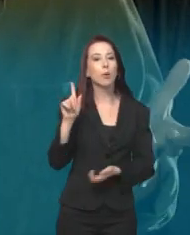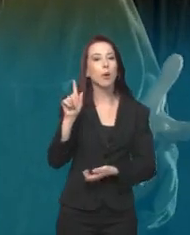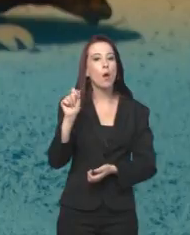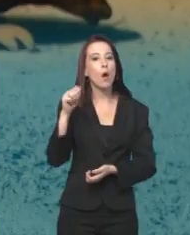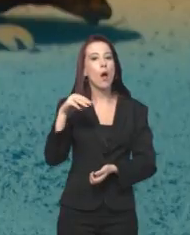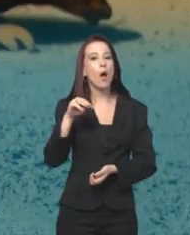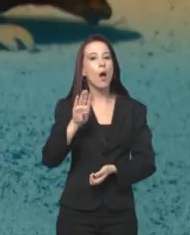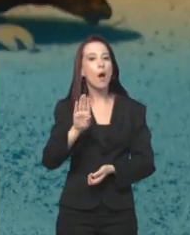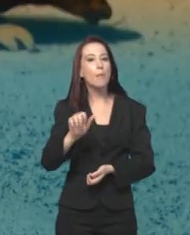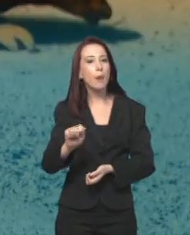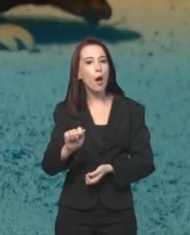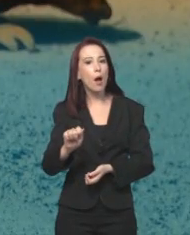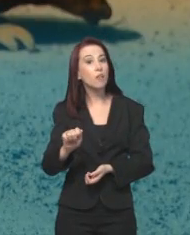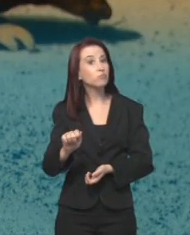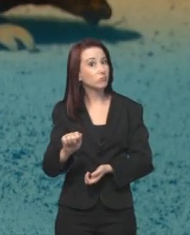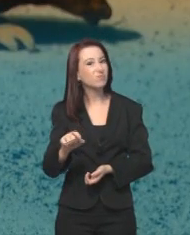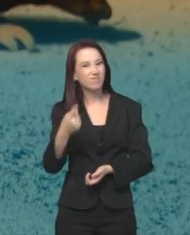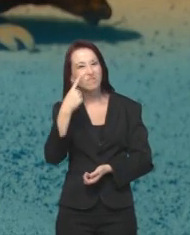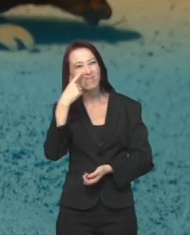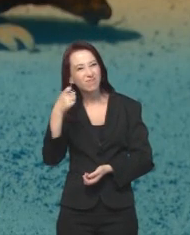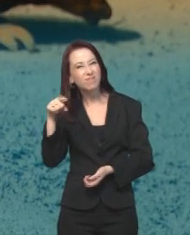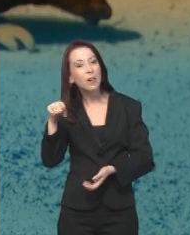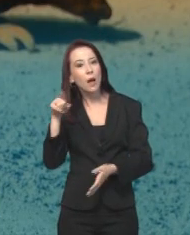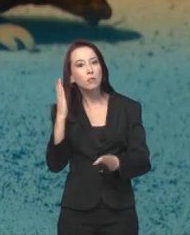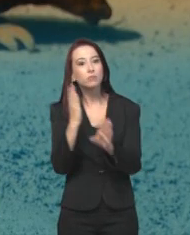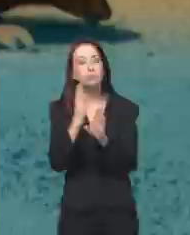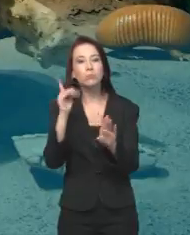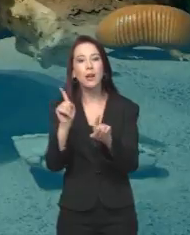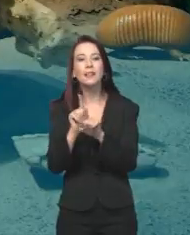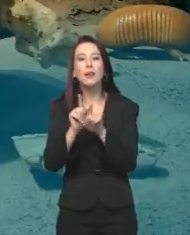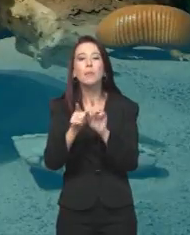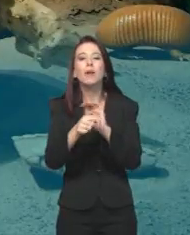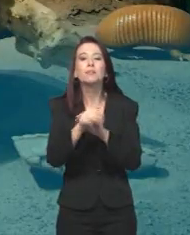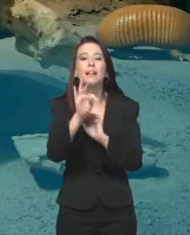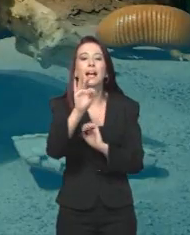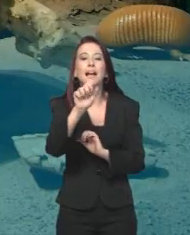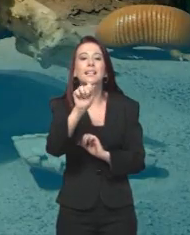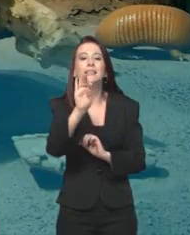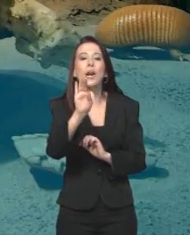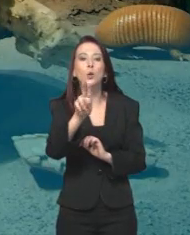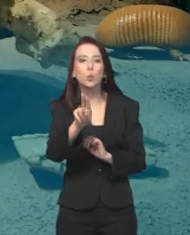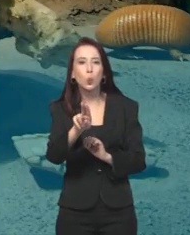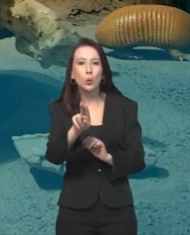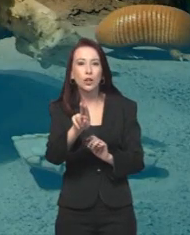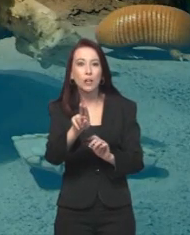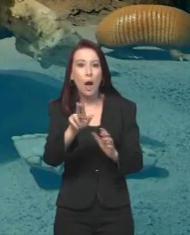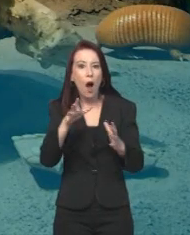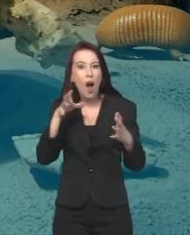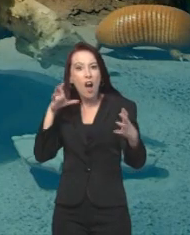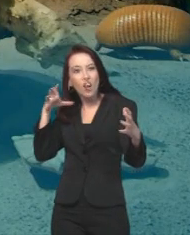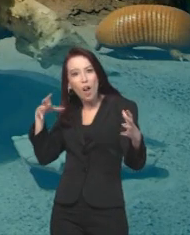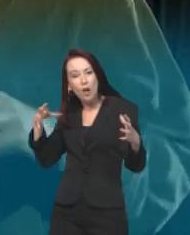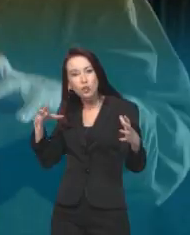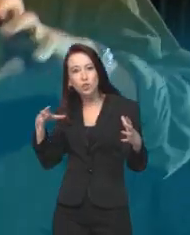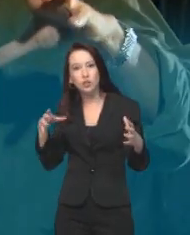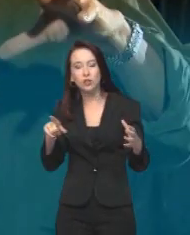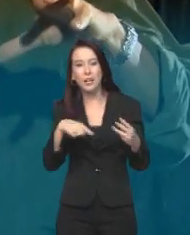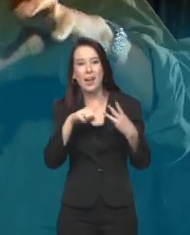gambá. Dentro dos animais extintos, tatu gigante, que são diferentes de